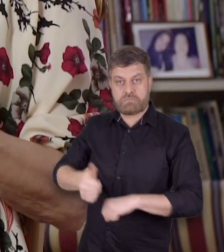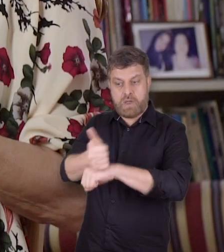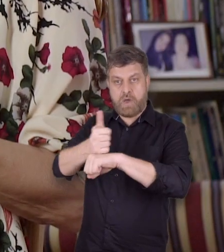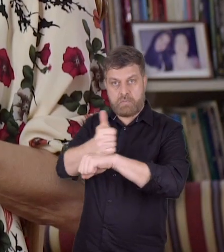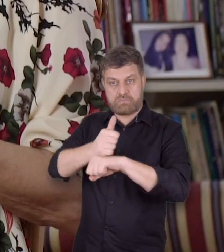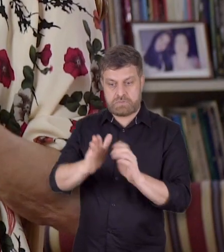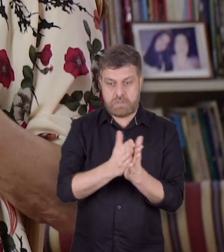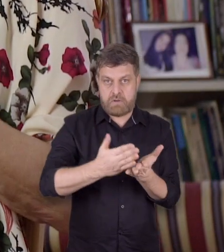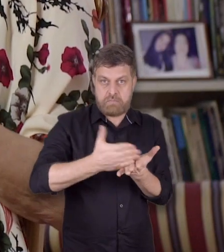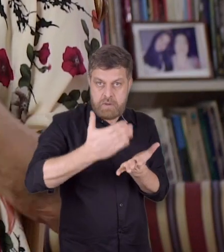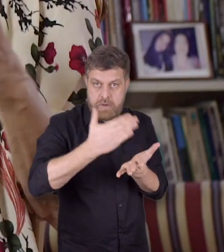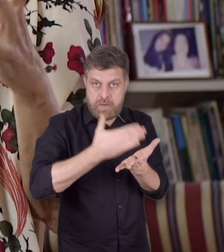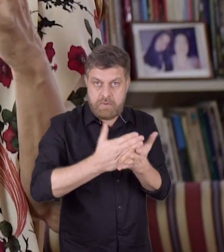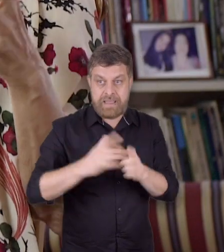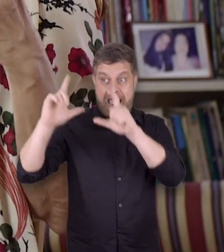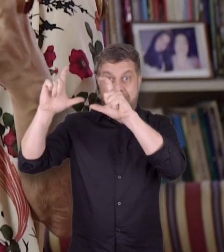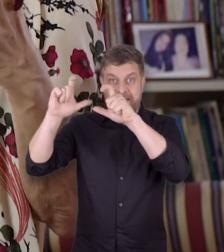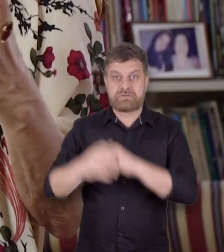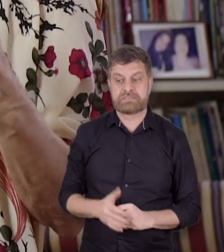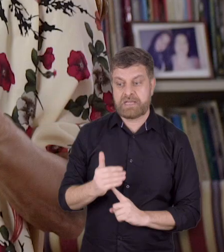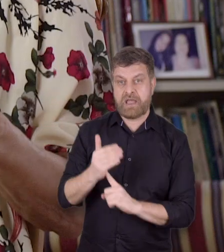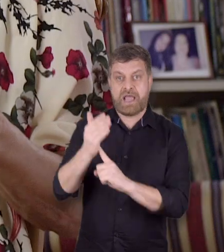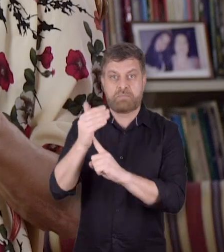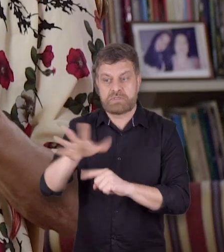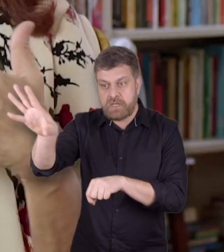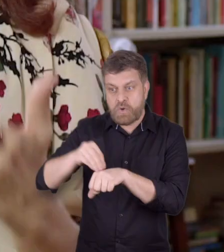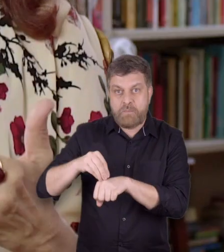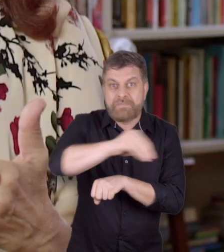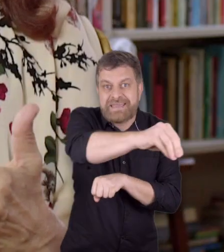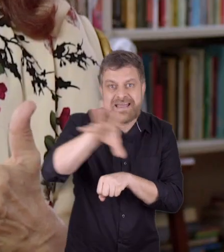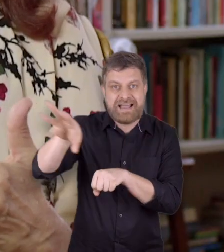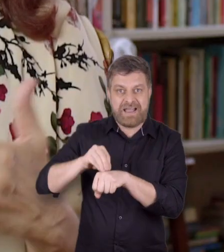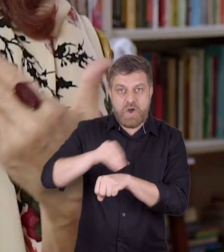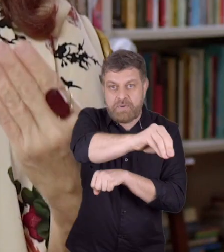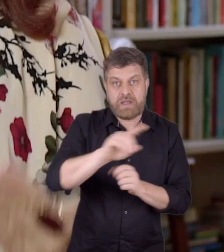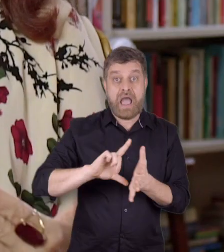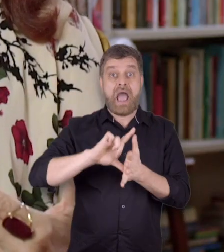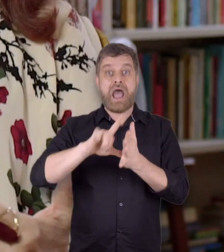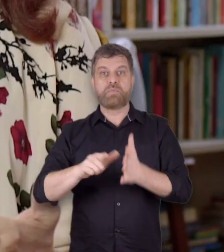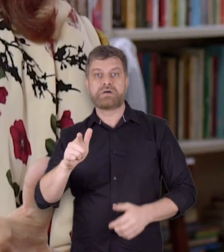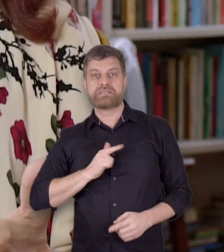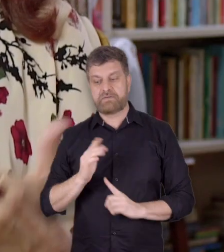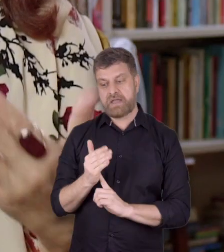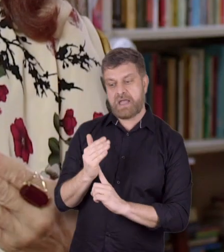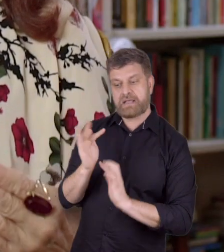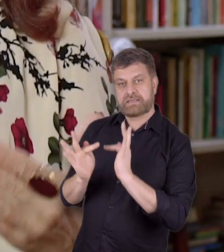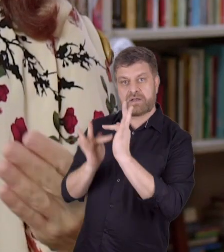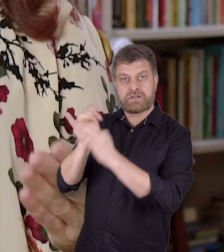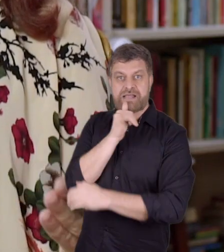e mais a fotografia são tecnologias reprodutivas. Logo depois vieram as tecnologias